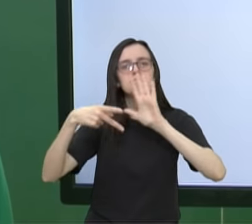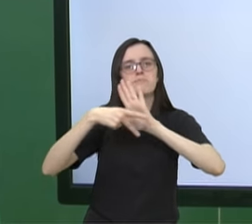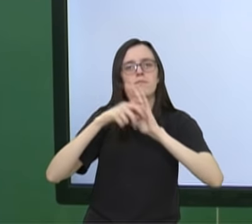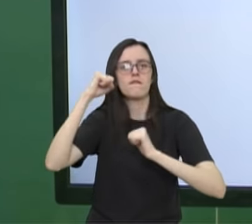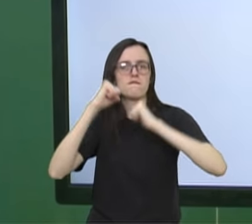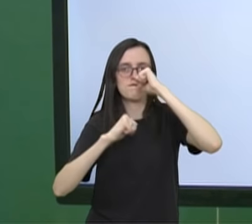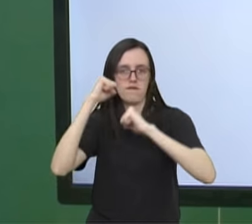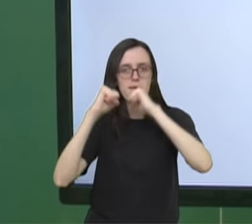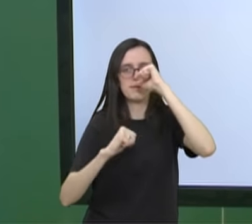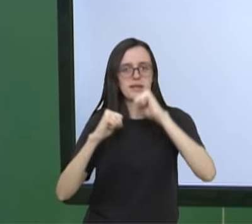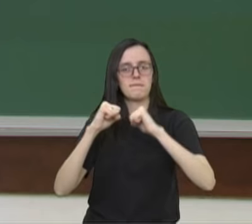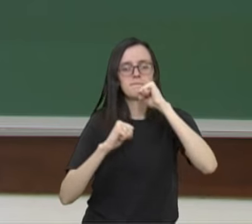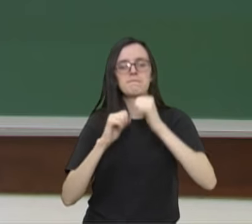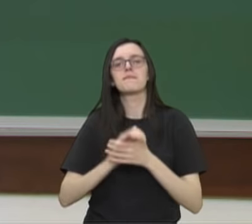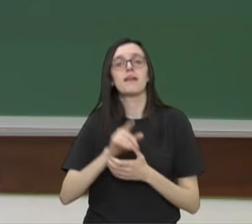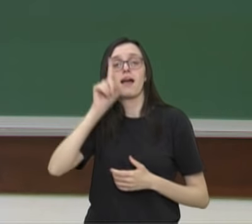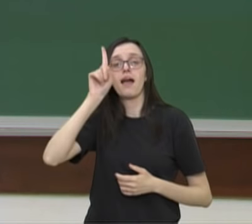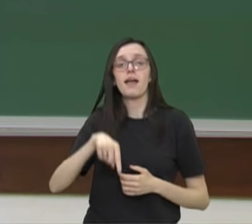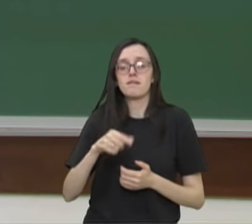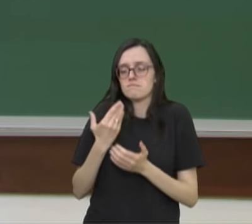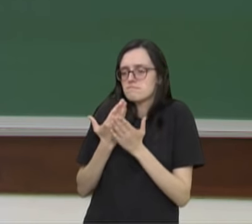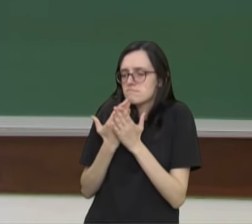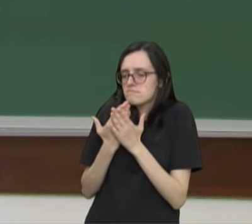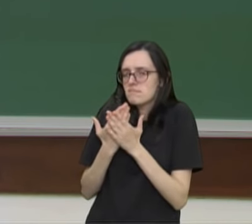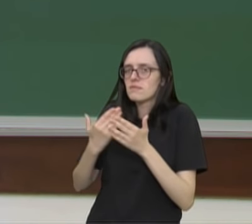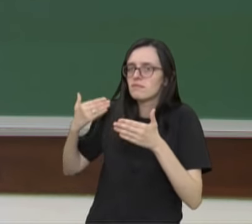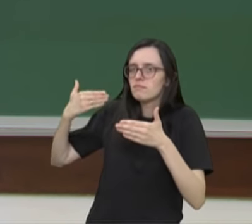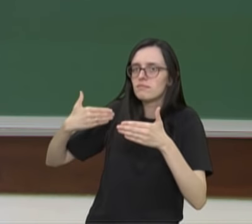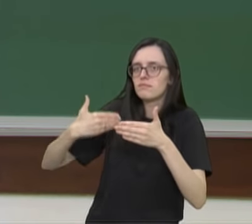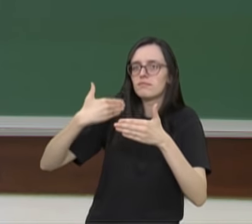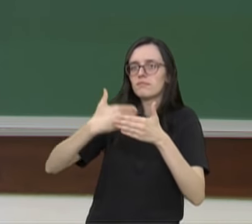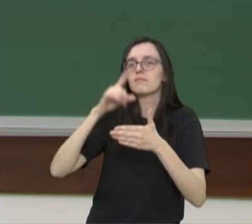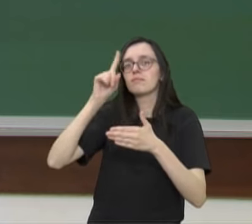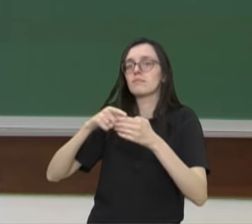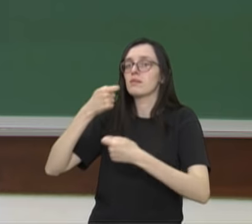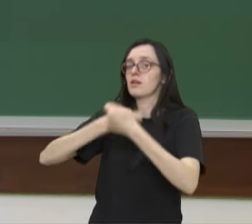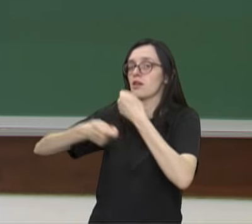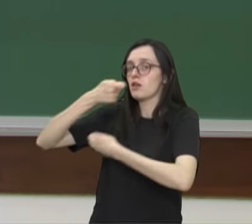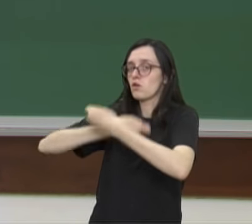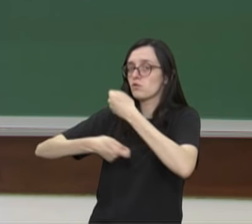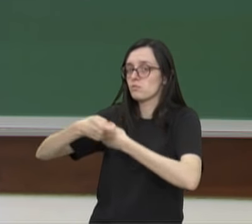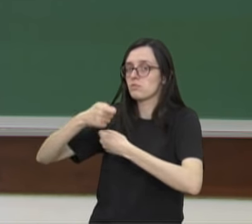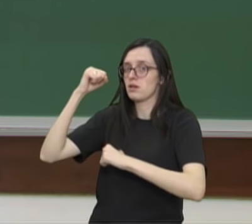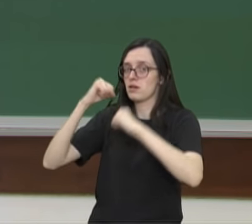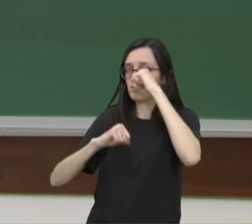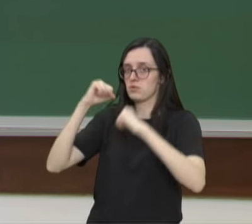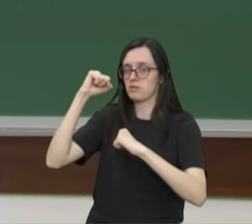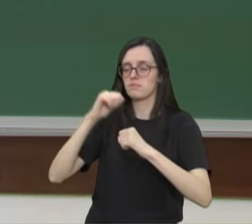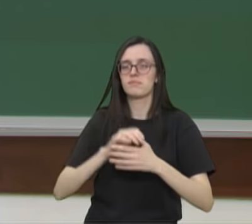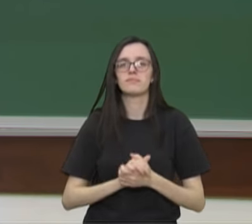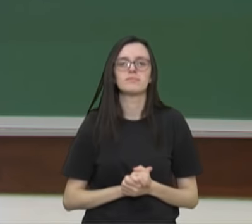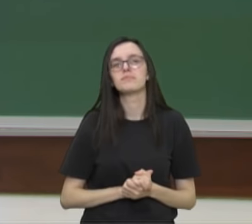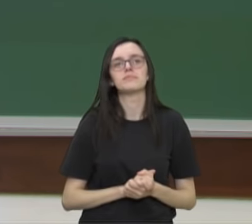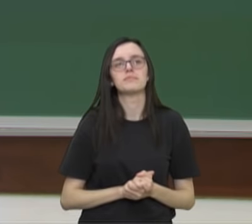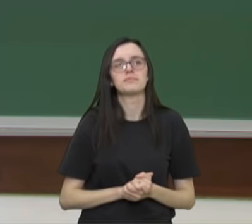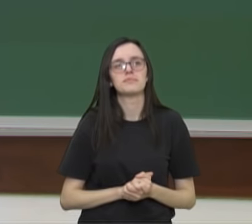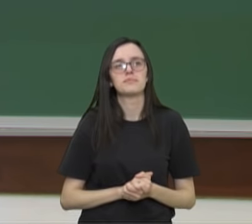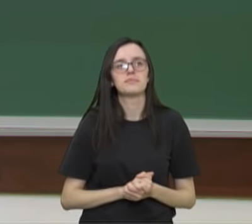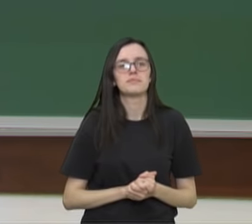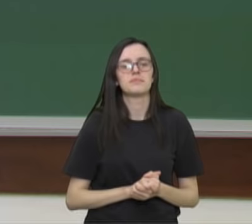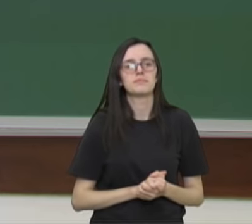de organização das indústrias é estudado pela economia industrial ok então